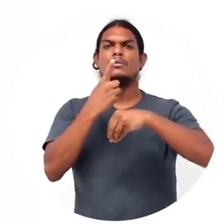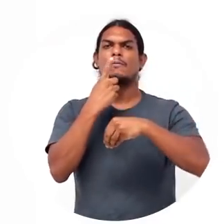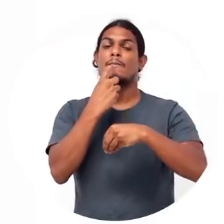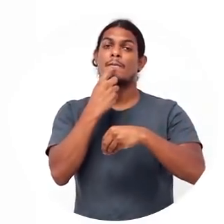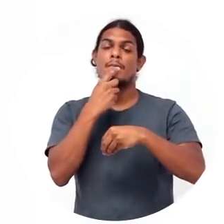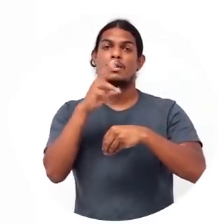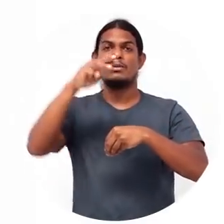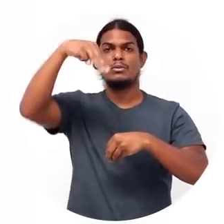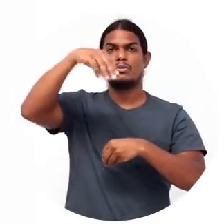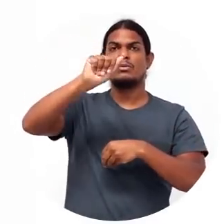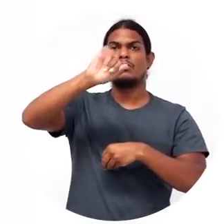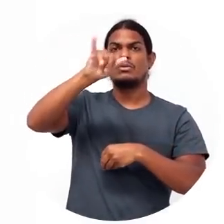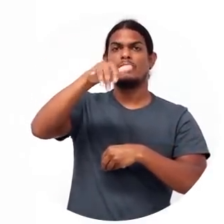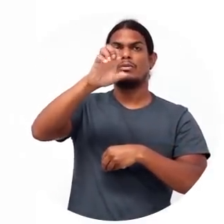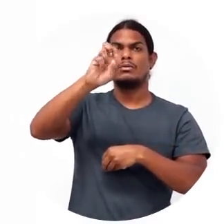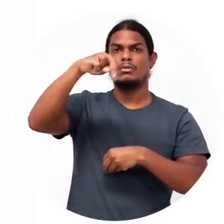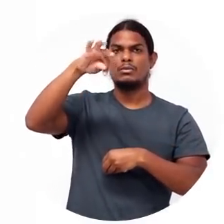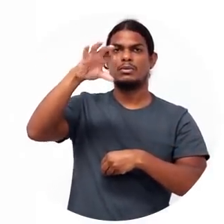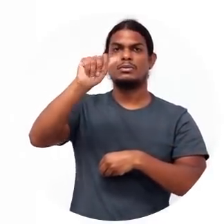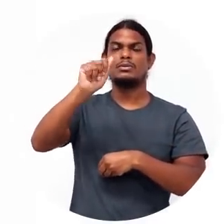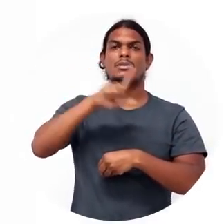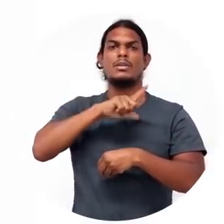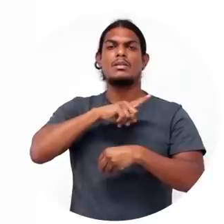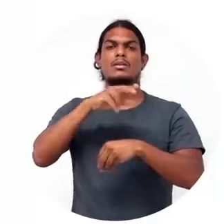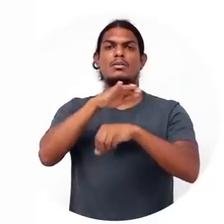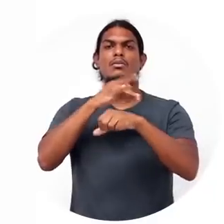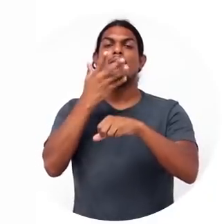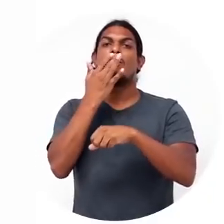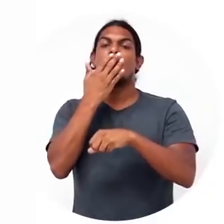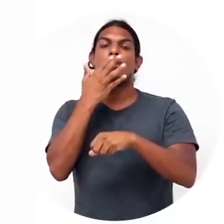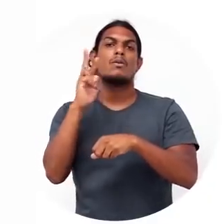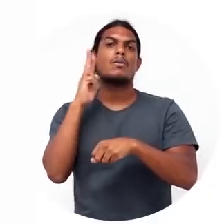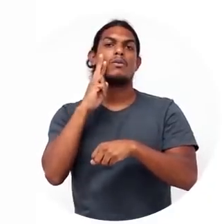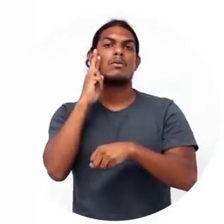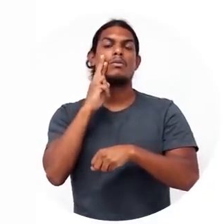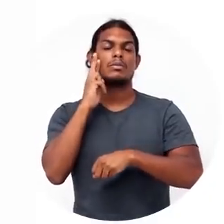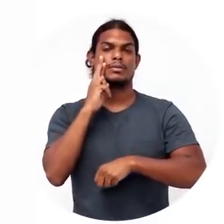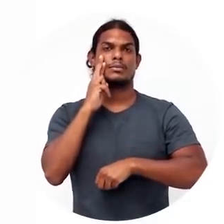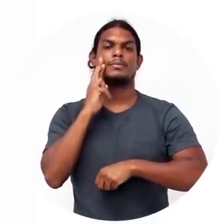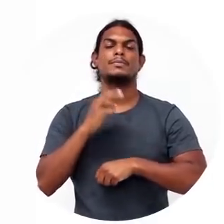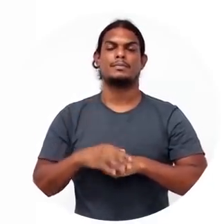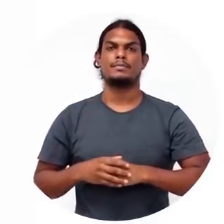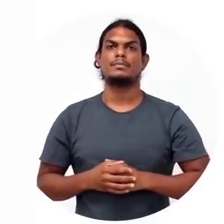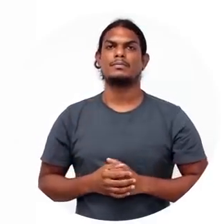eu tenho o rosa. Essas são as cores terciárias.